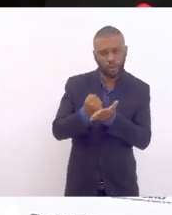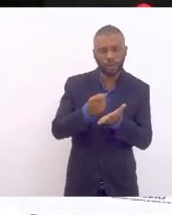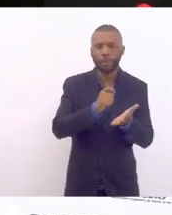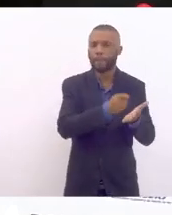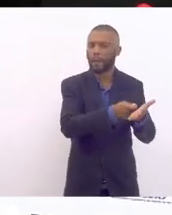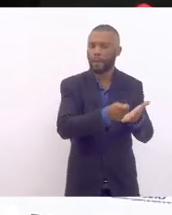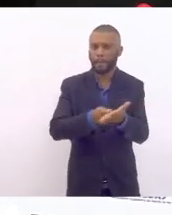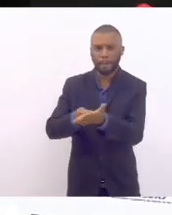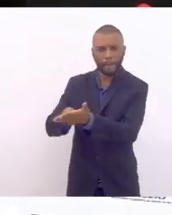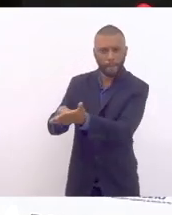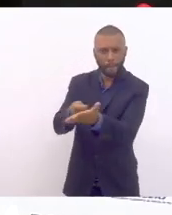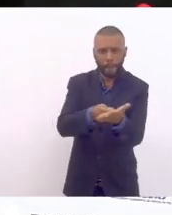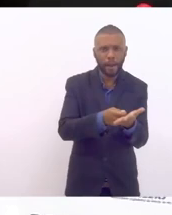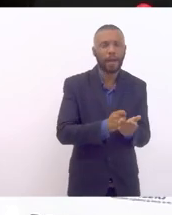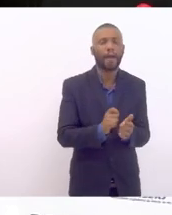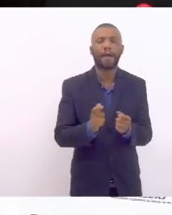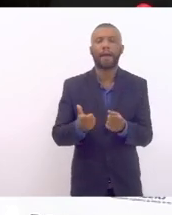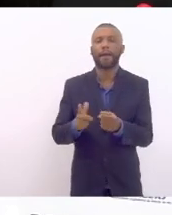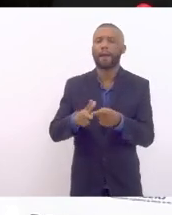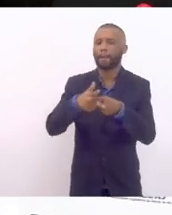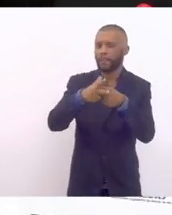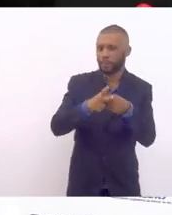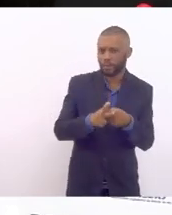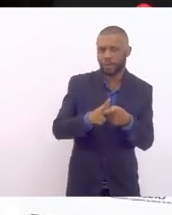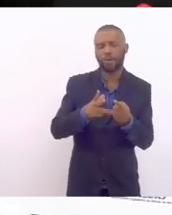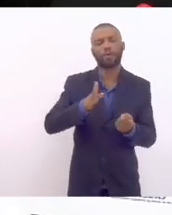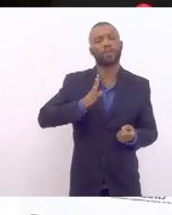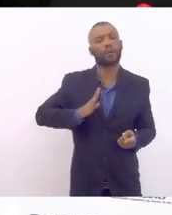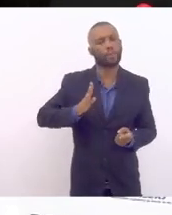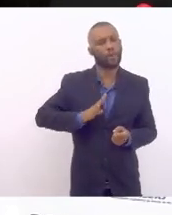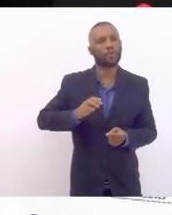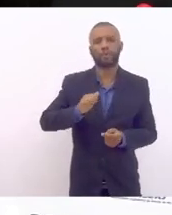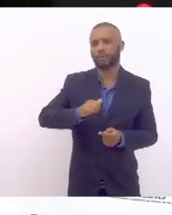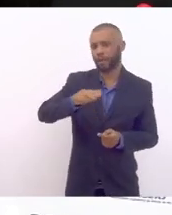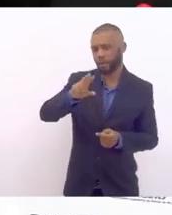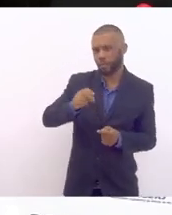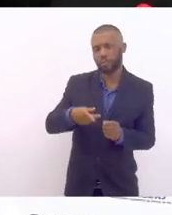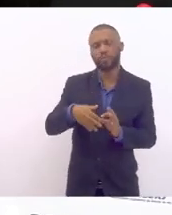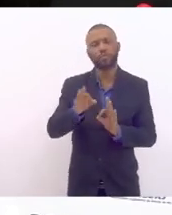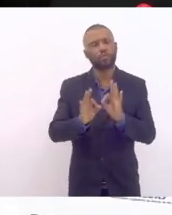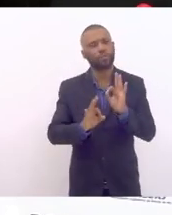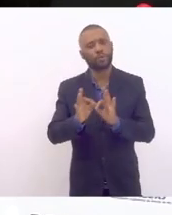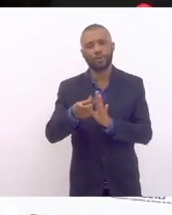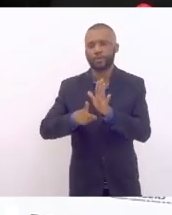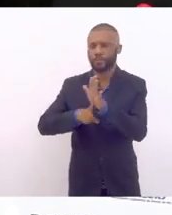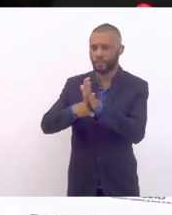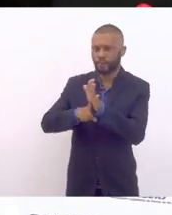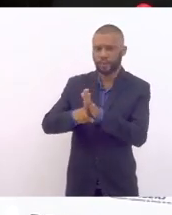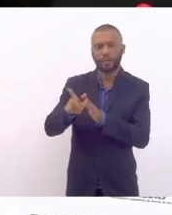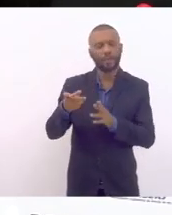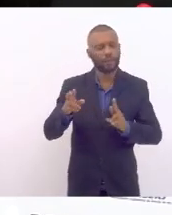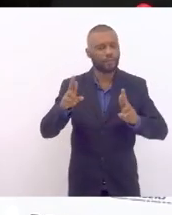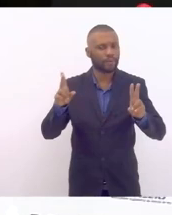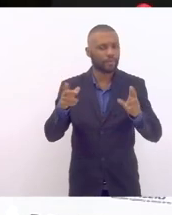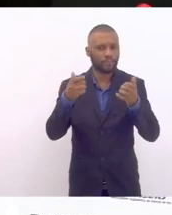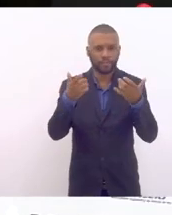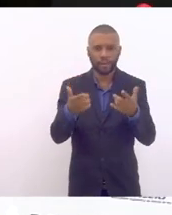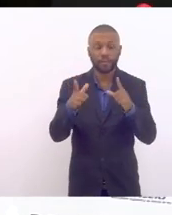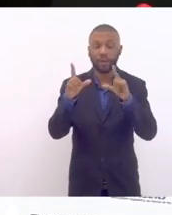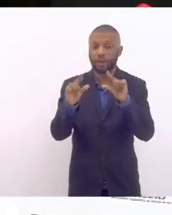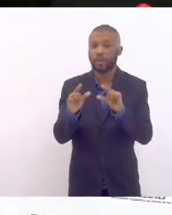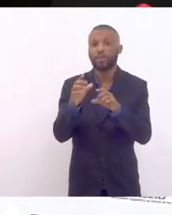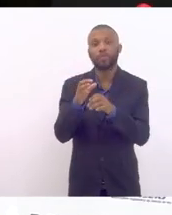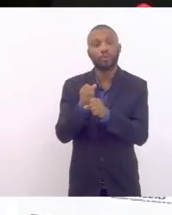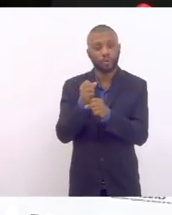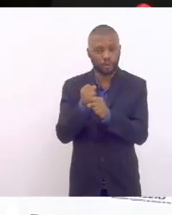pagar com manutenção das bolsas dos Estudantes nos projetos de pesquisa então é diferente falar na redução